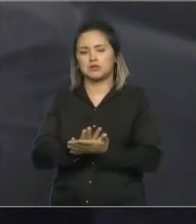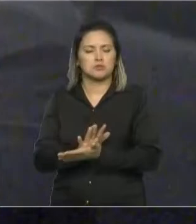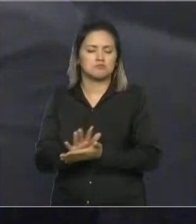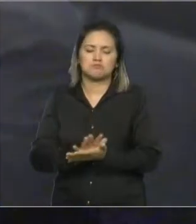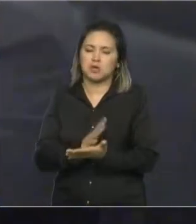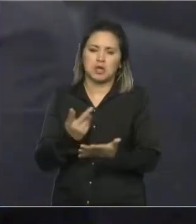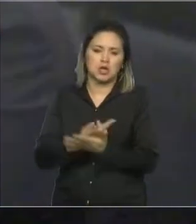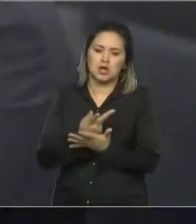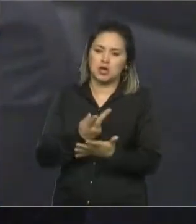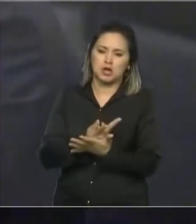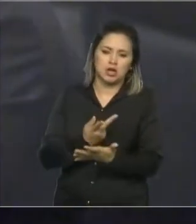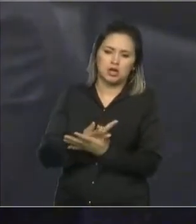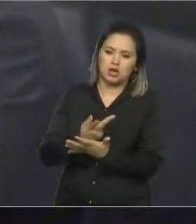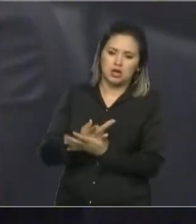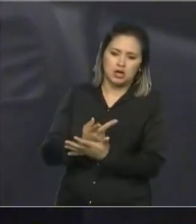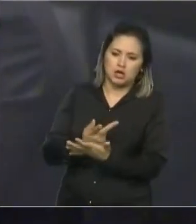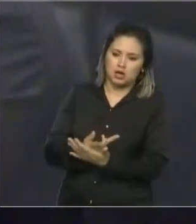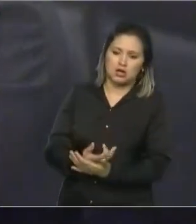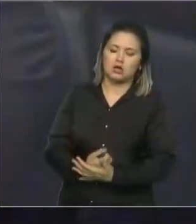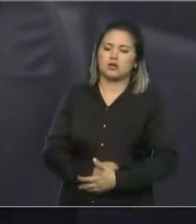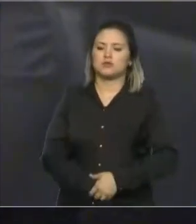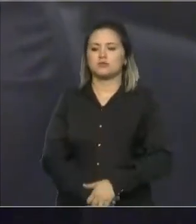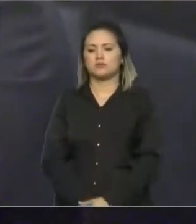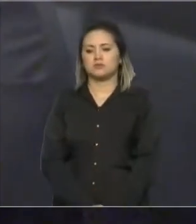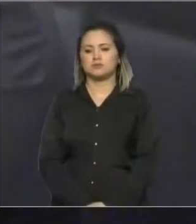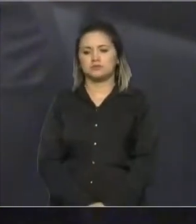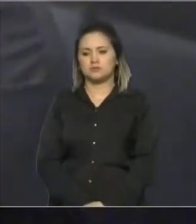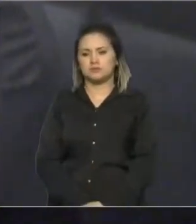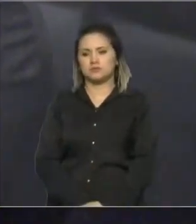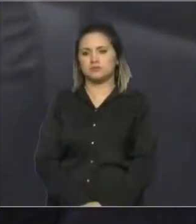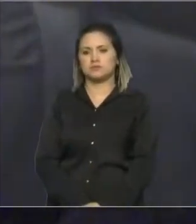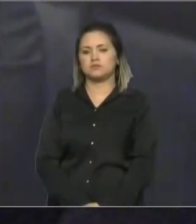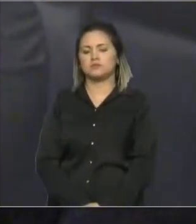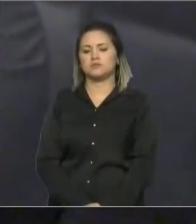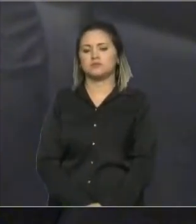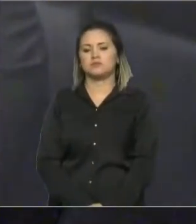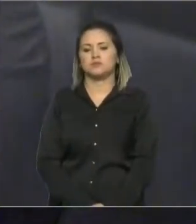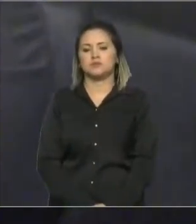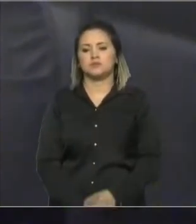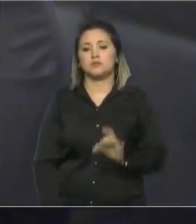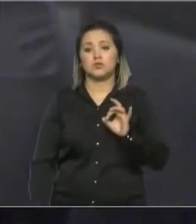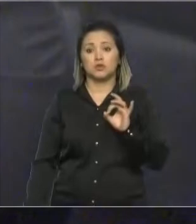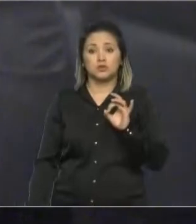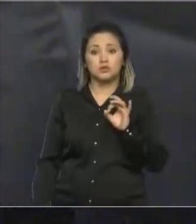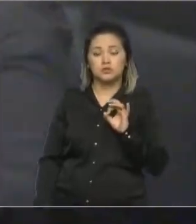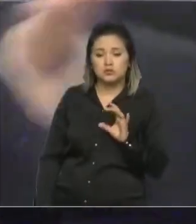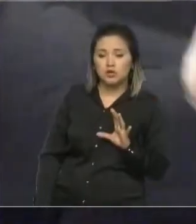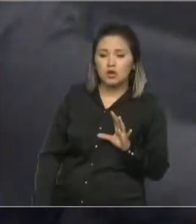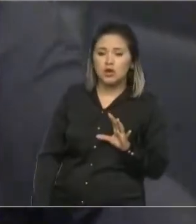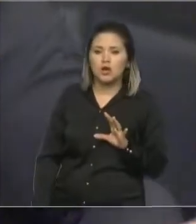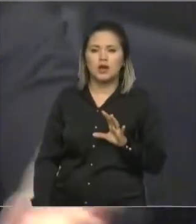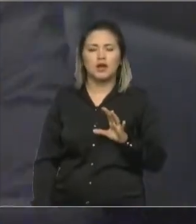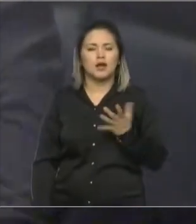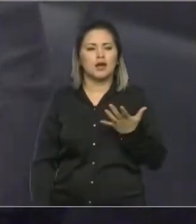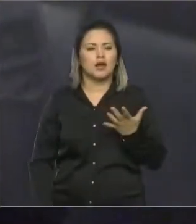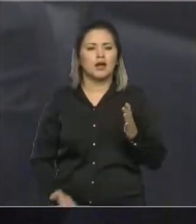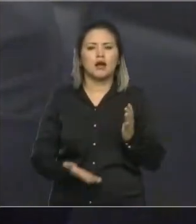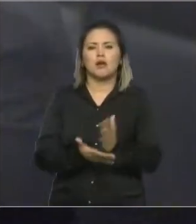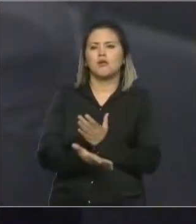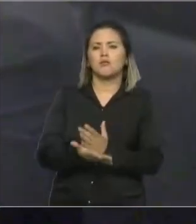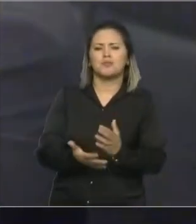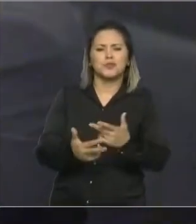que tantas tomografias foram realizadas e era para ter sido feito tantas, e a gente aumentava o número de tomografias para atender a